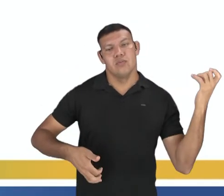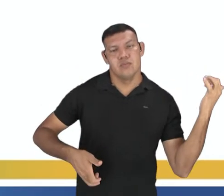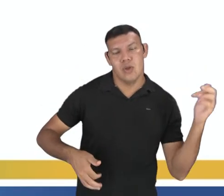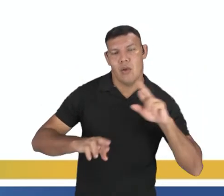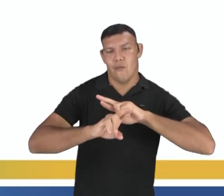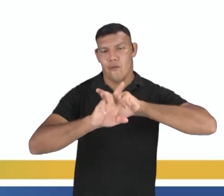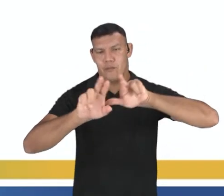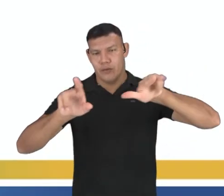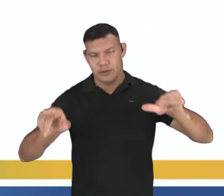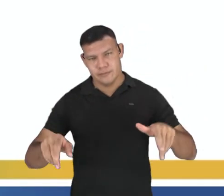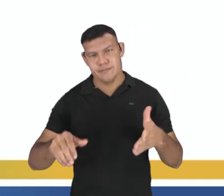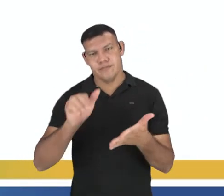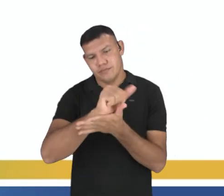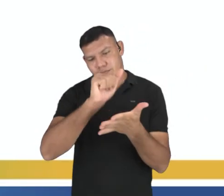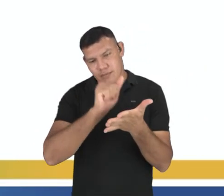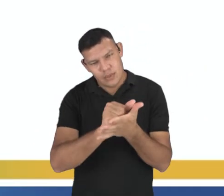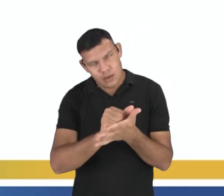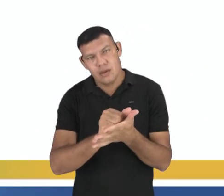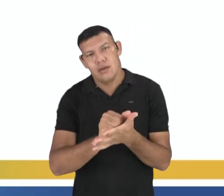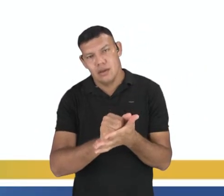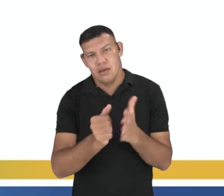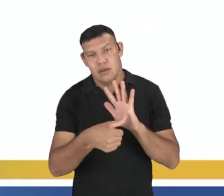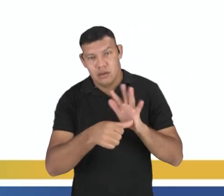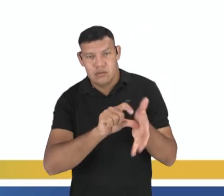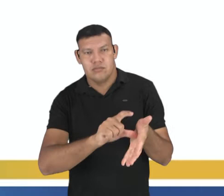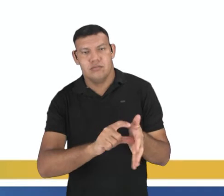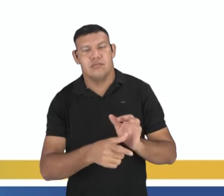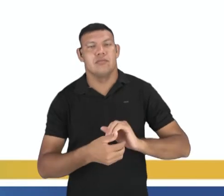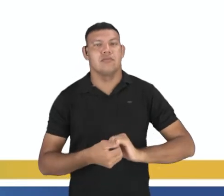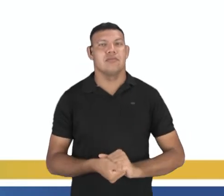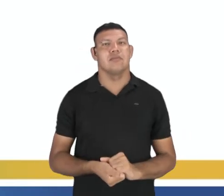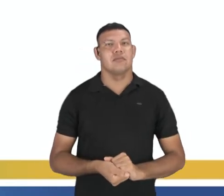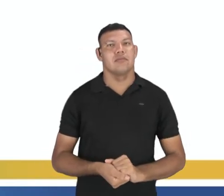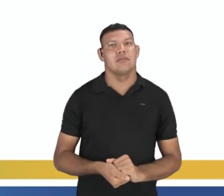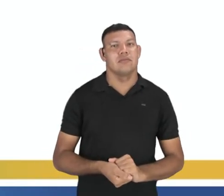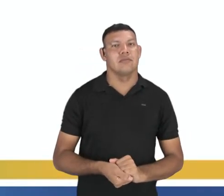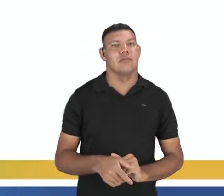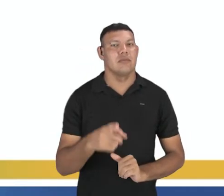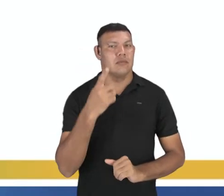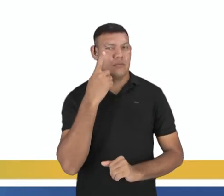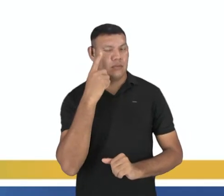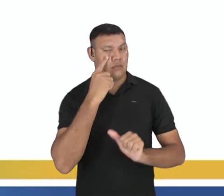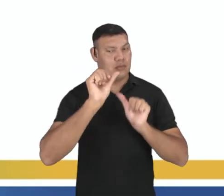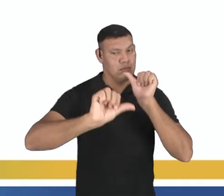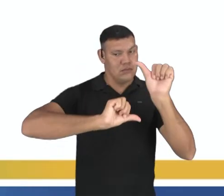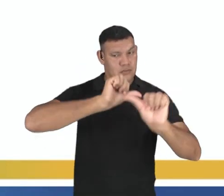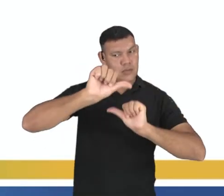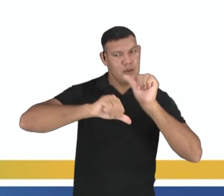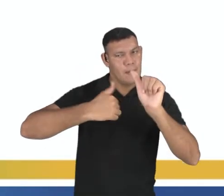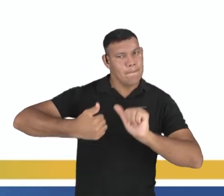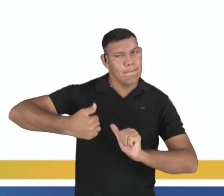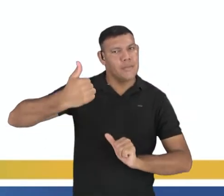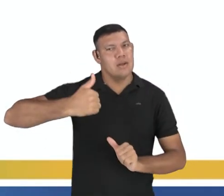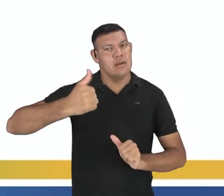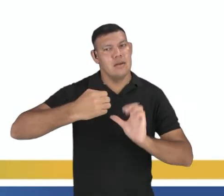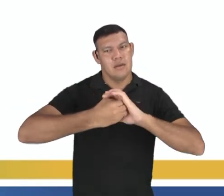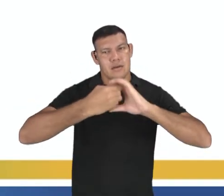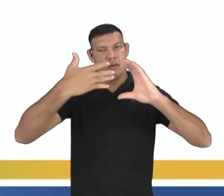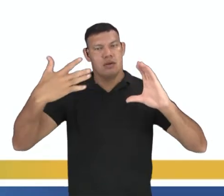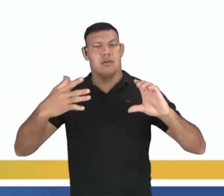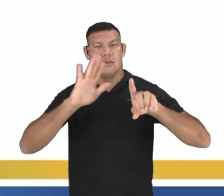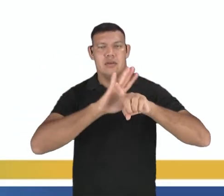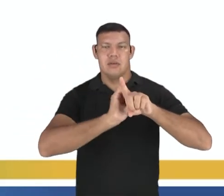músicos mas gravado em algum momento prévio ou em outro local começa a ver as primeiras mudanças no aspecto da